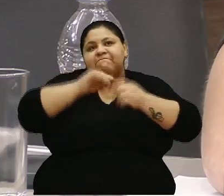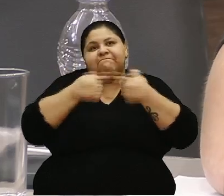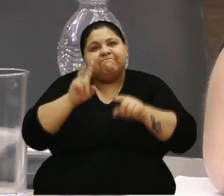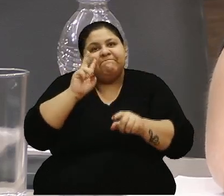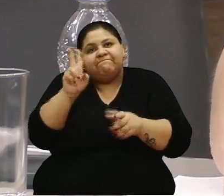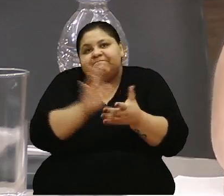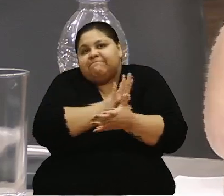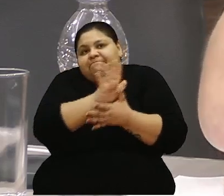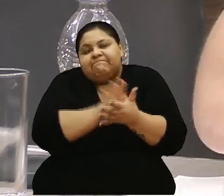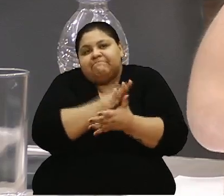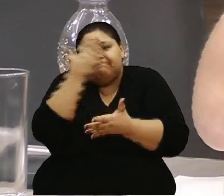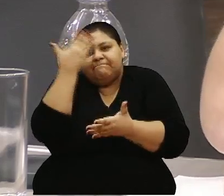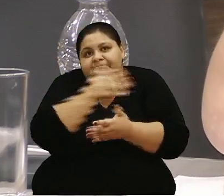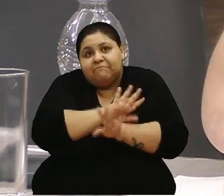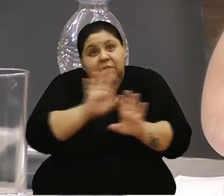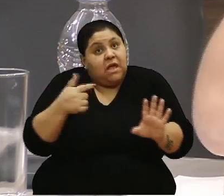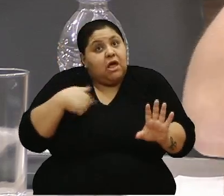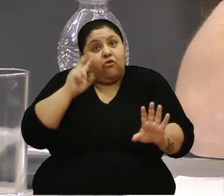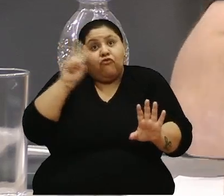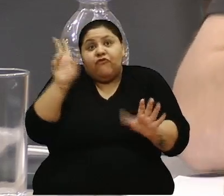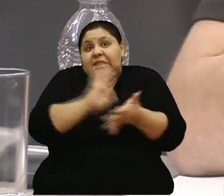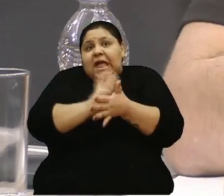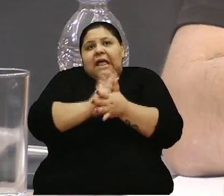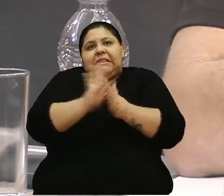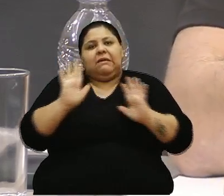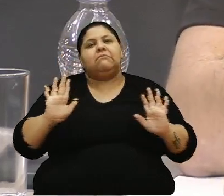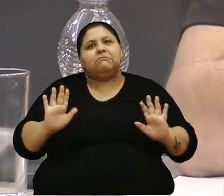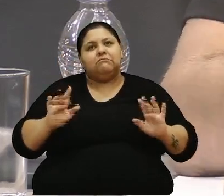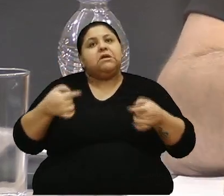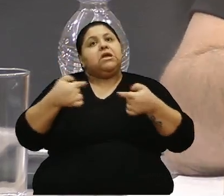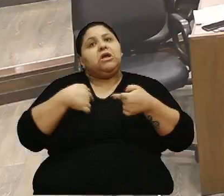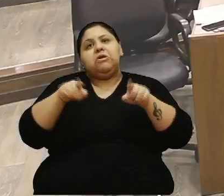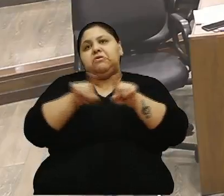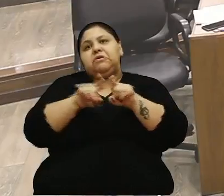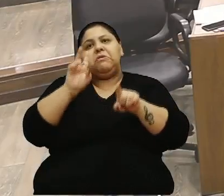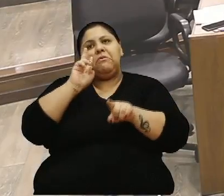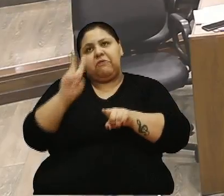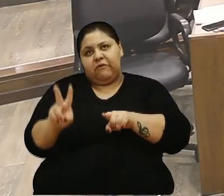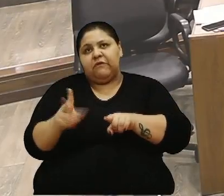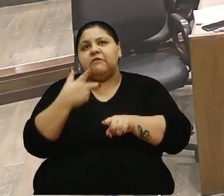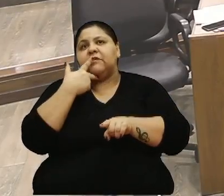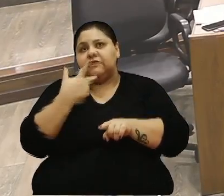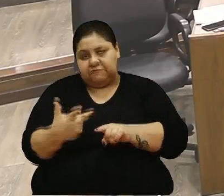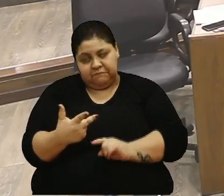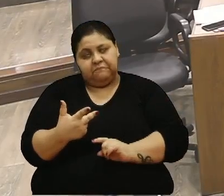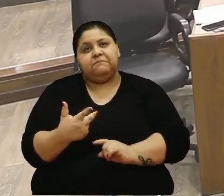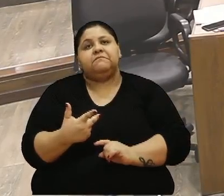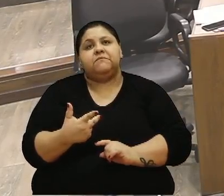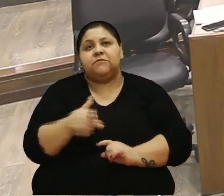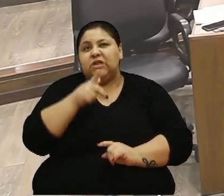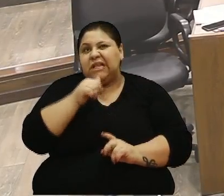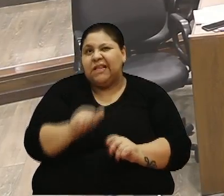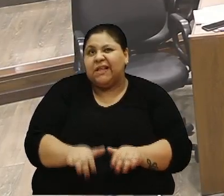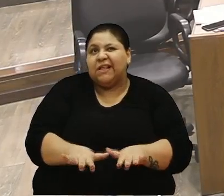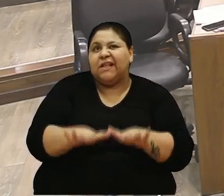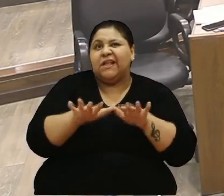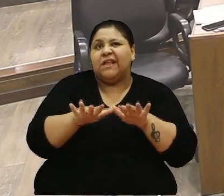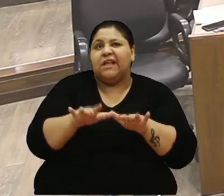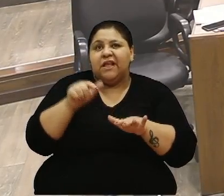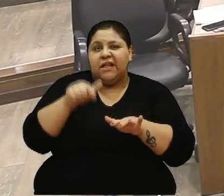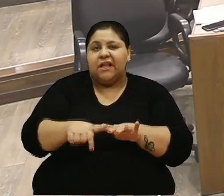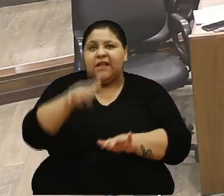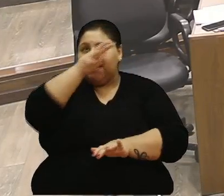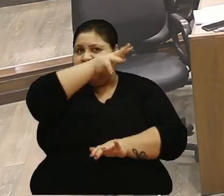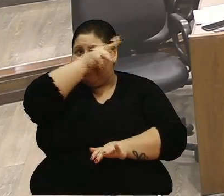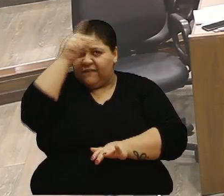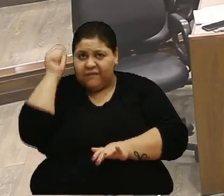viu nada disso, né? Eu pelo menos, não vi. Eu também não vi, vereador, e até a gente fala da questão das enchentes, né, no nosso município,